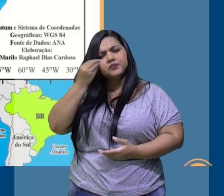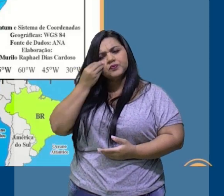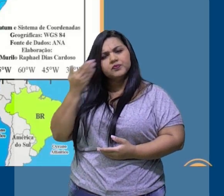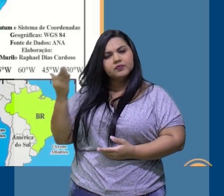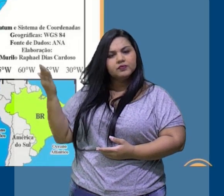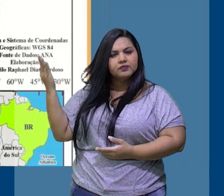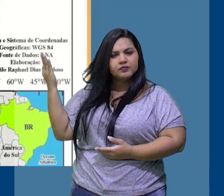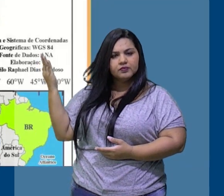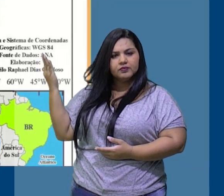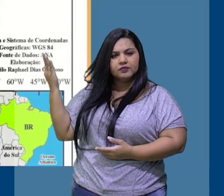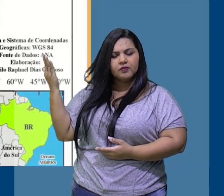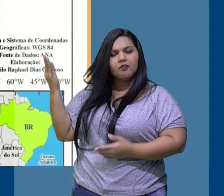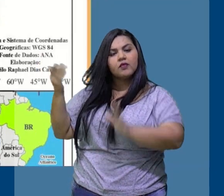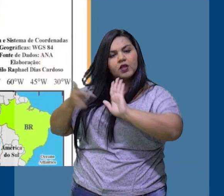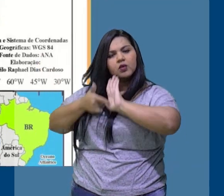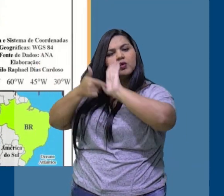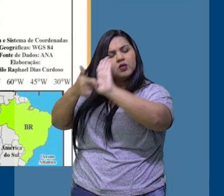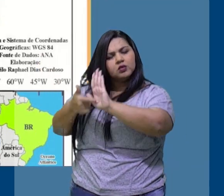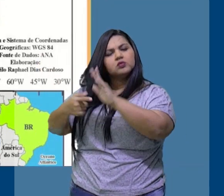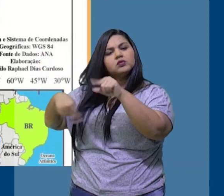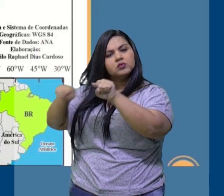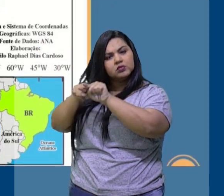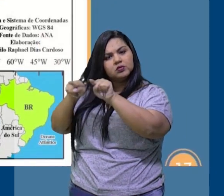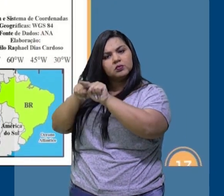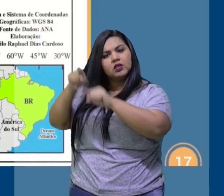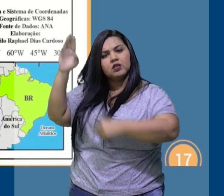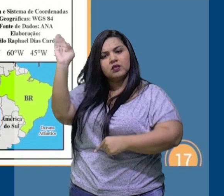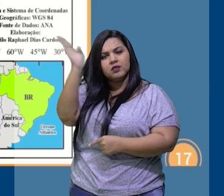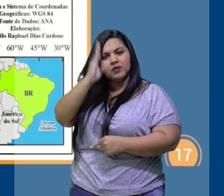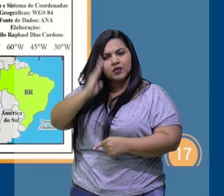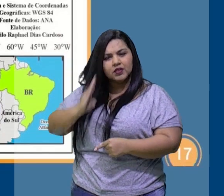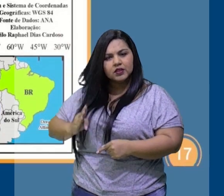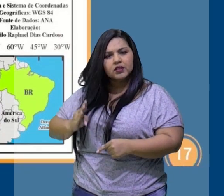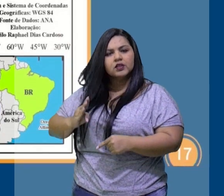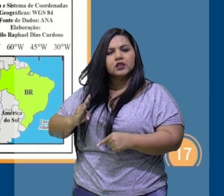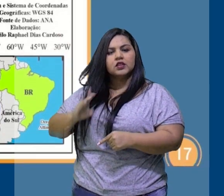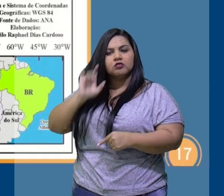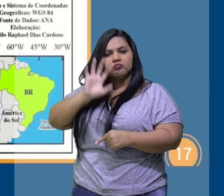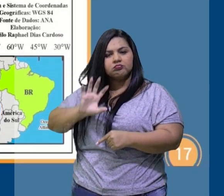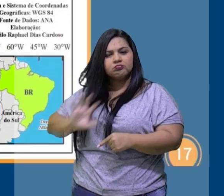mapa, que mostra aí pra gente também o Brasil. Aí eu tenho as bacias